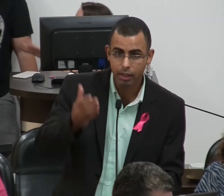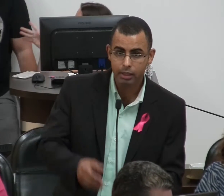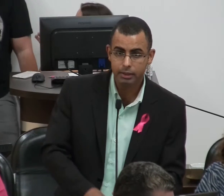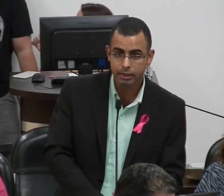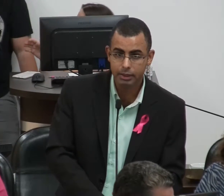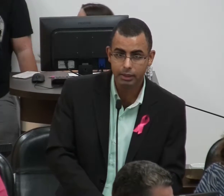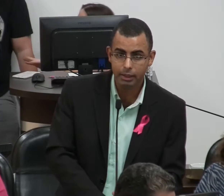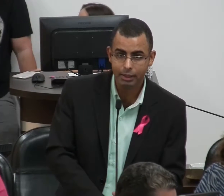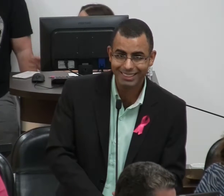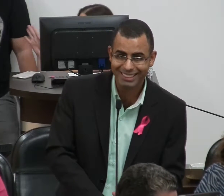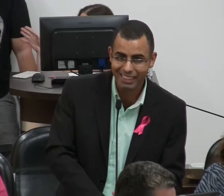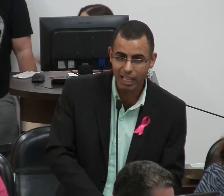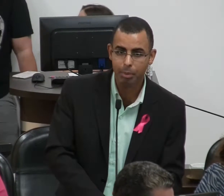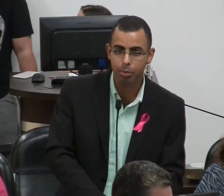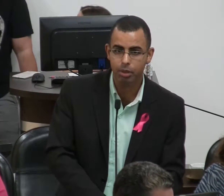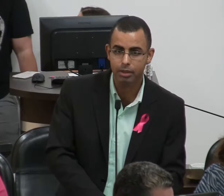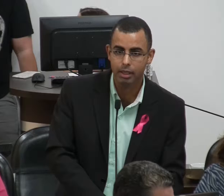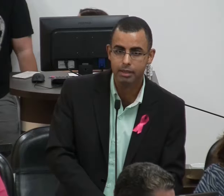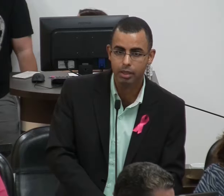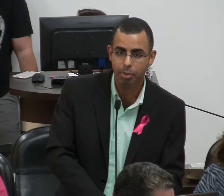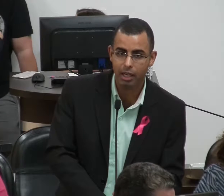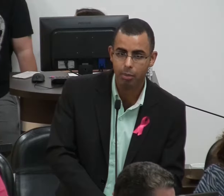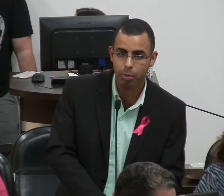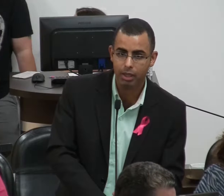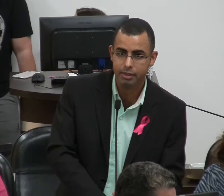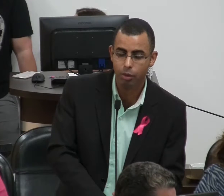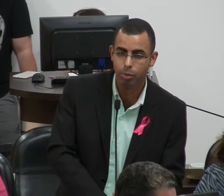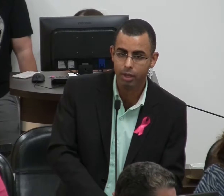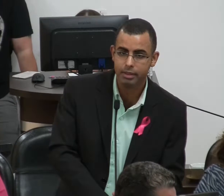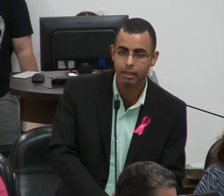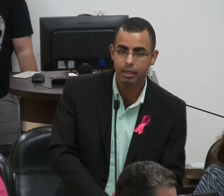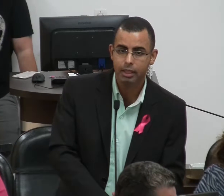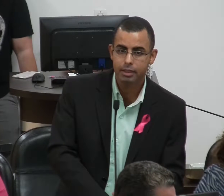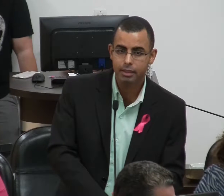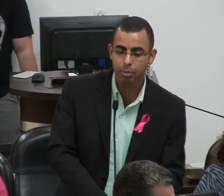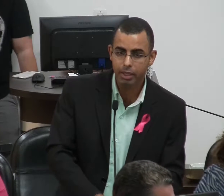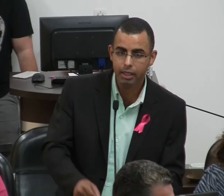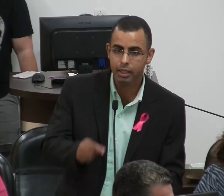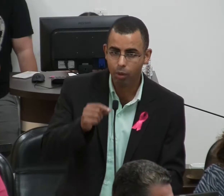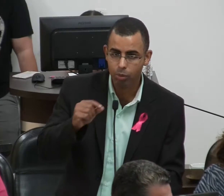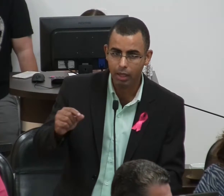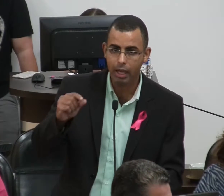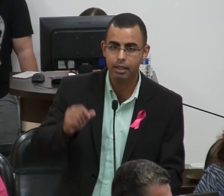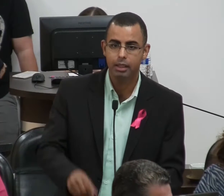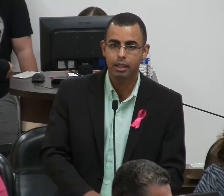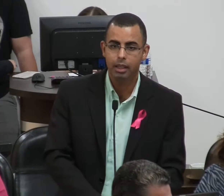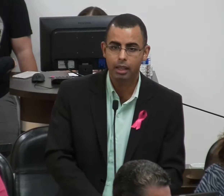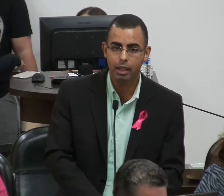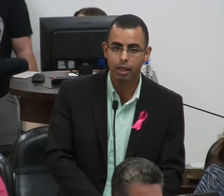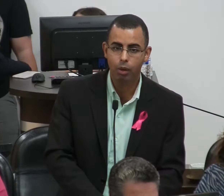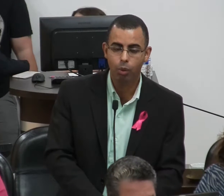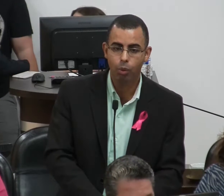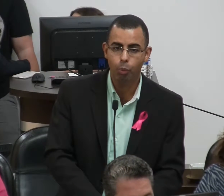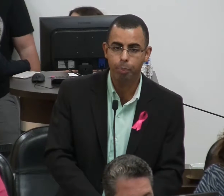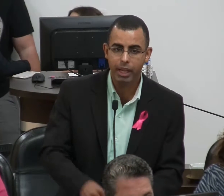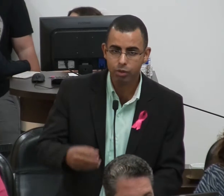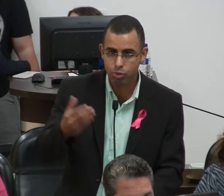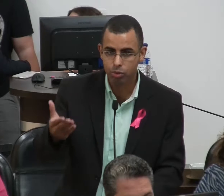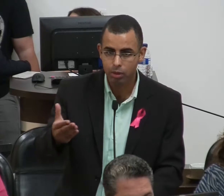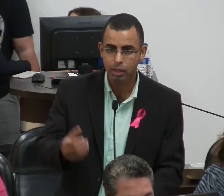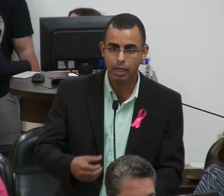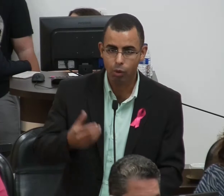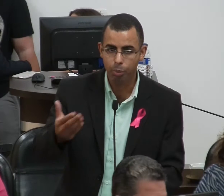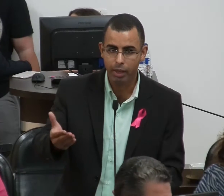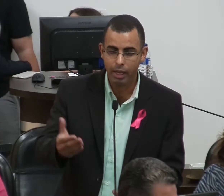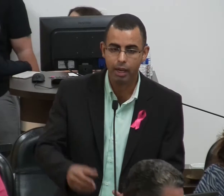lei de extrema importância para que a população possa saber e calcular o